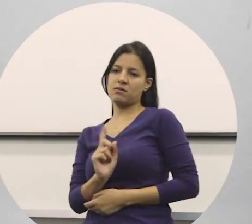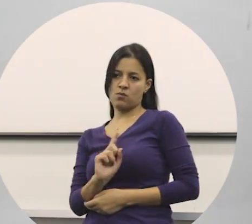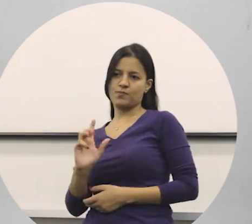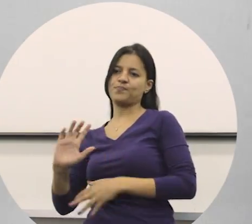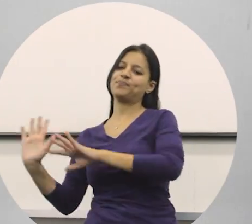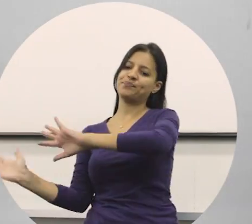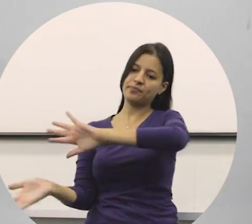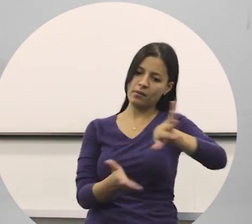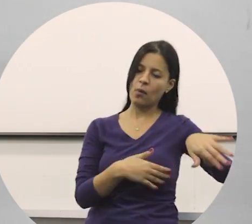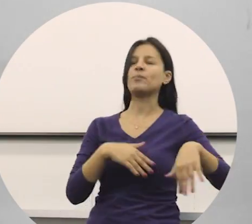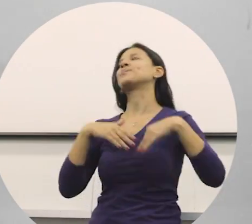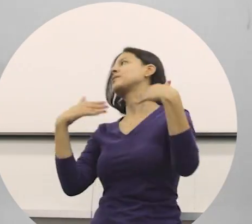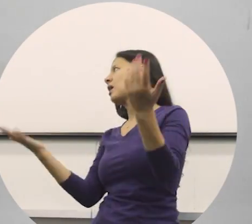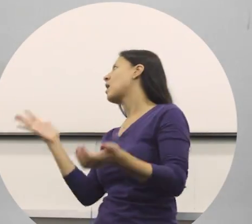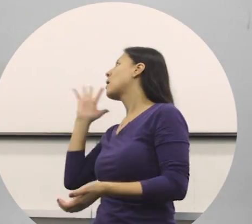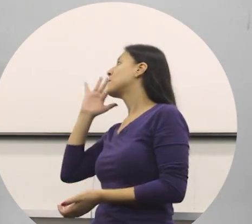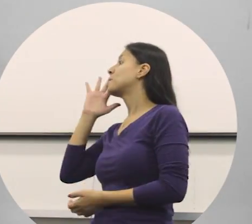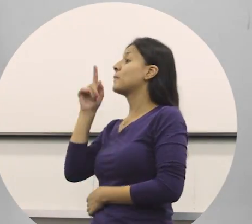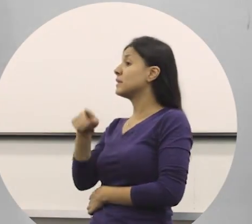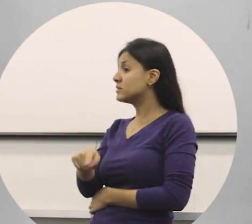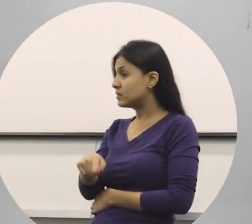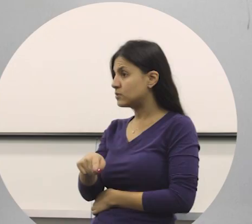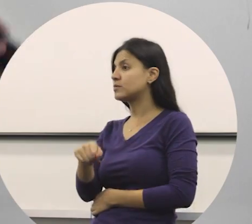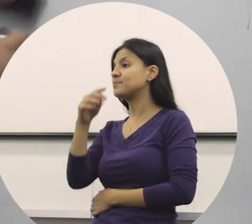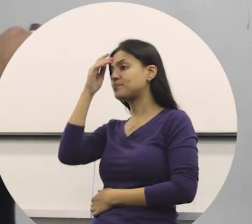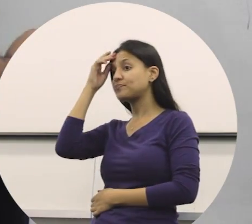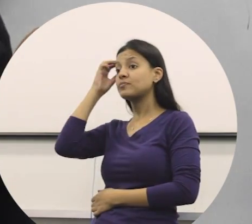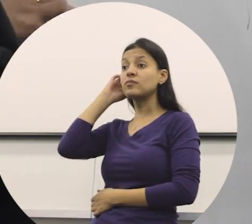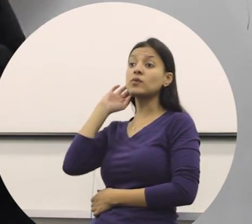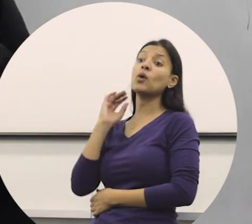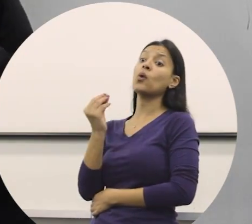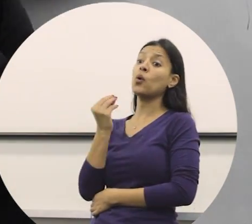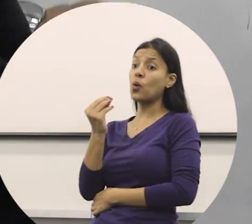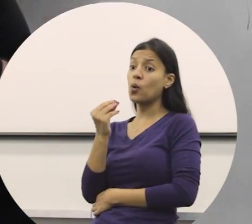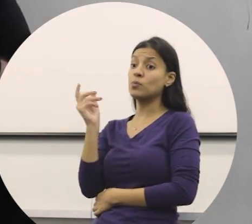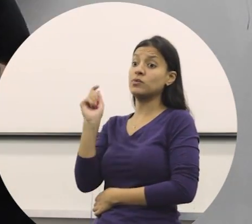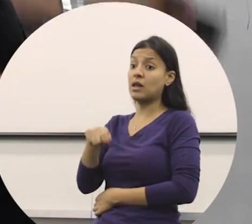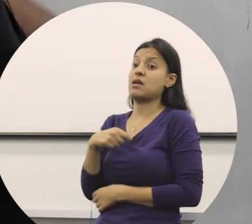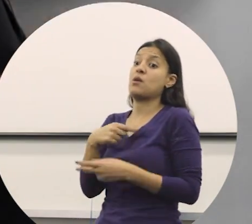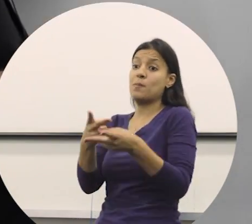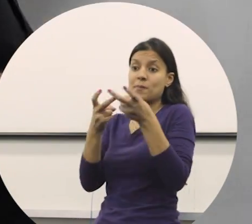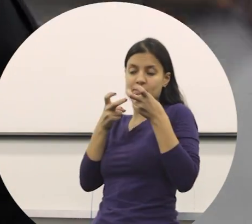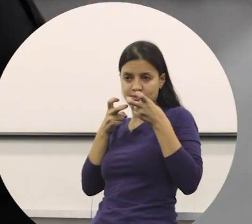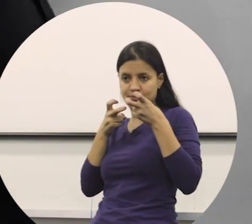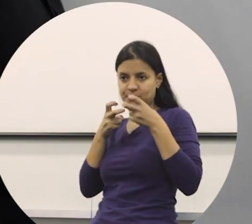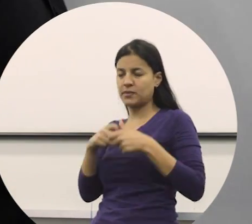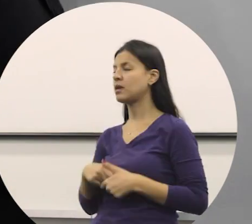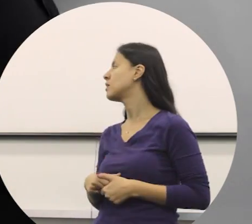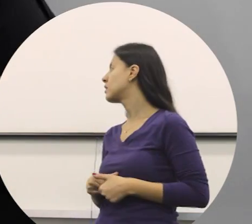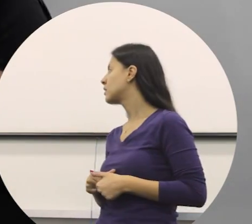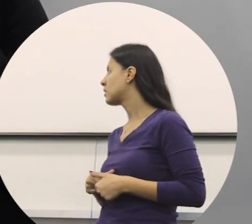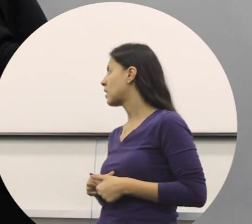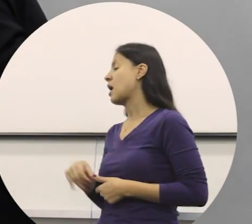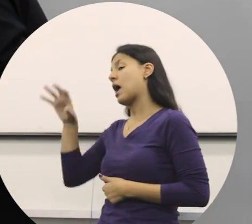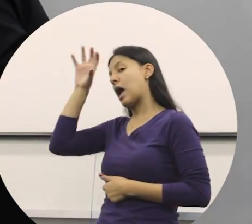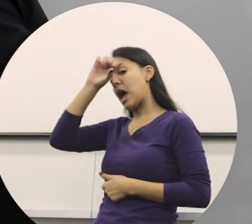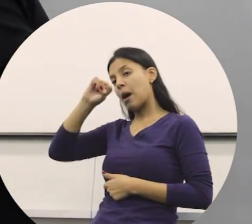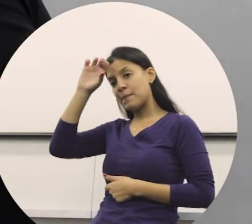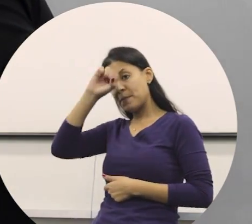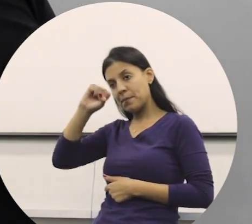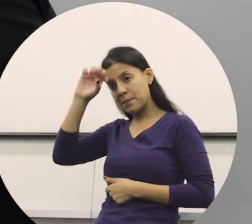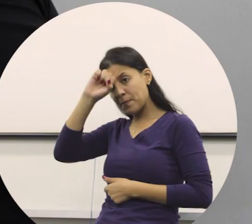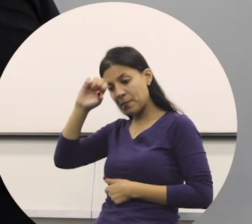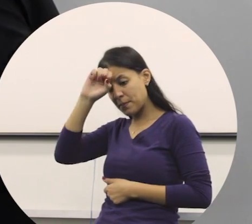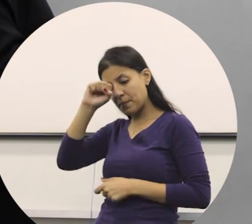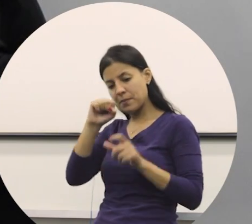pensando nisso, como que eu posso perceber o processo de aquisição ou de aprendizagem